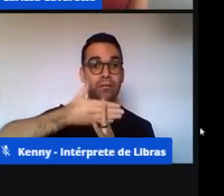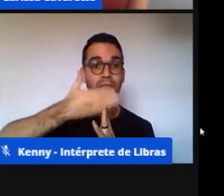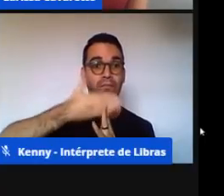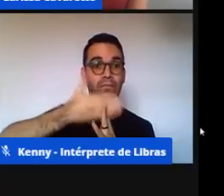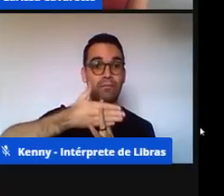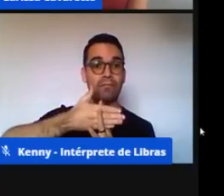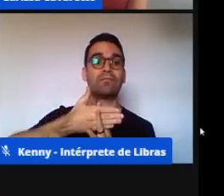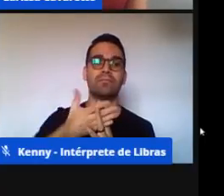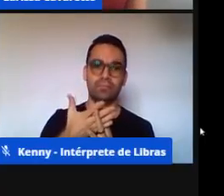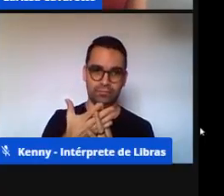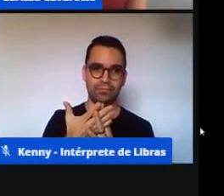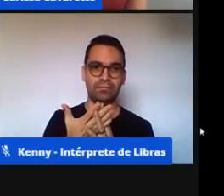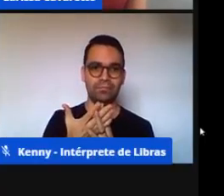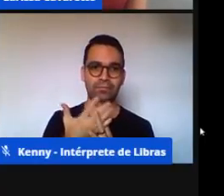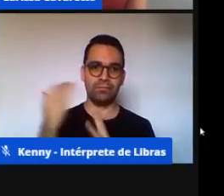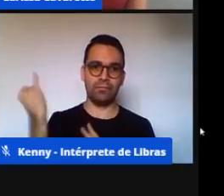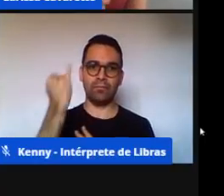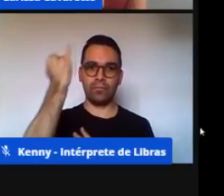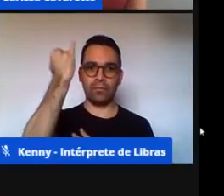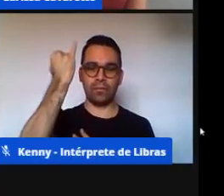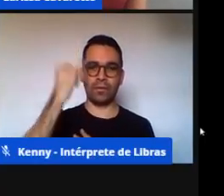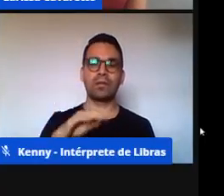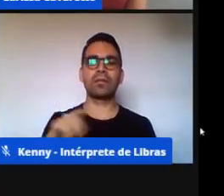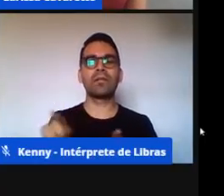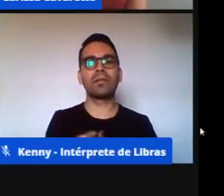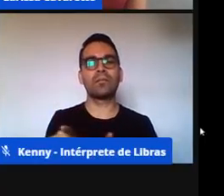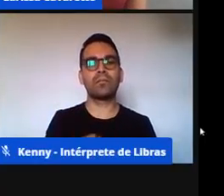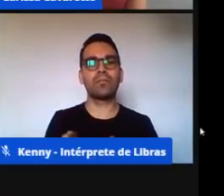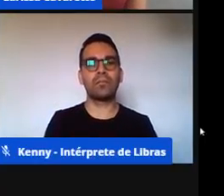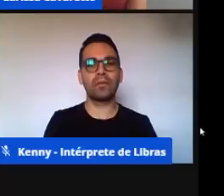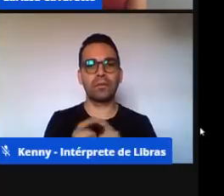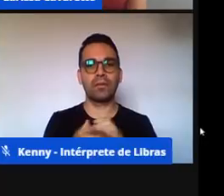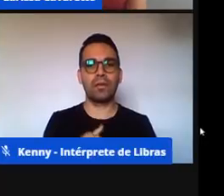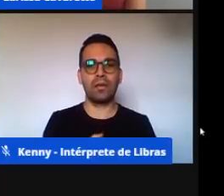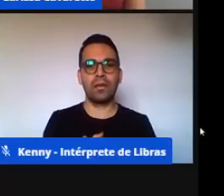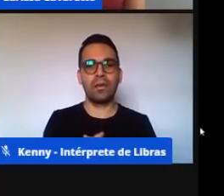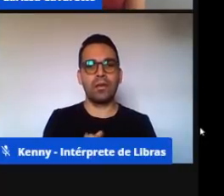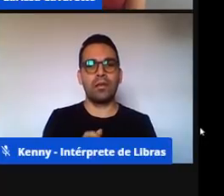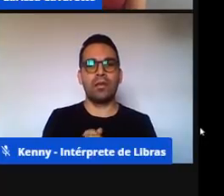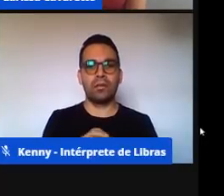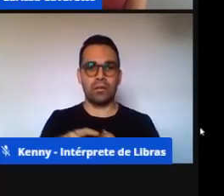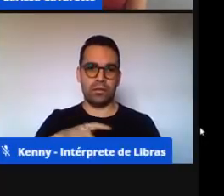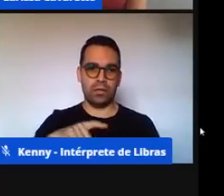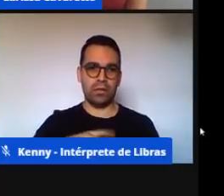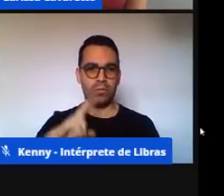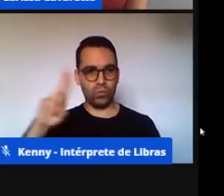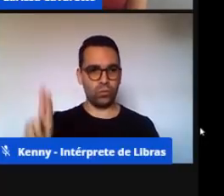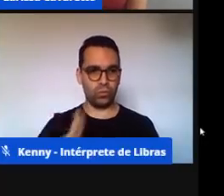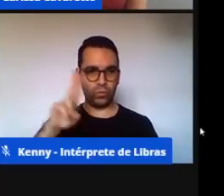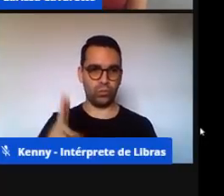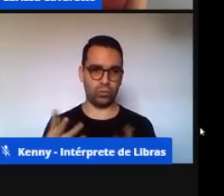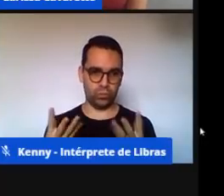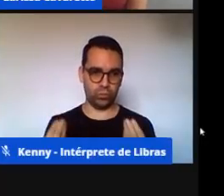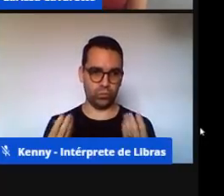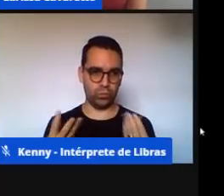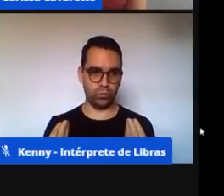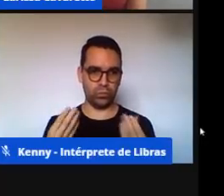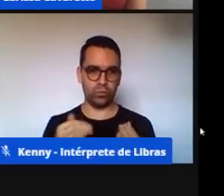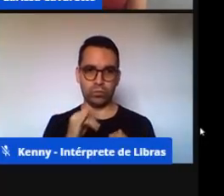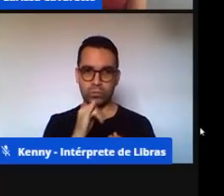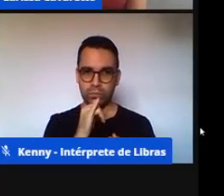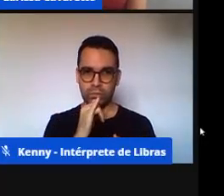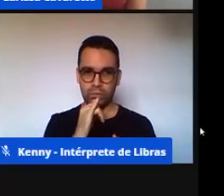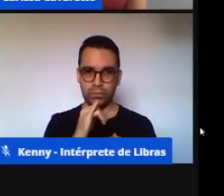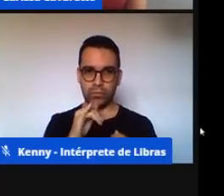higienizar superfícies que são muito tocadas, porque essas sim representam um maior risco de transmissão. Essas superfícies